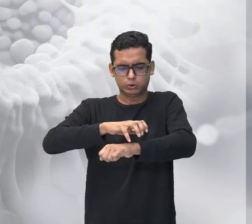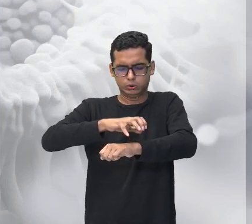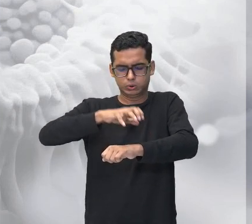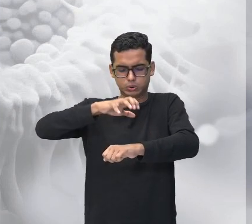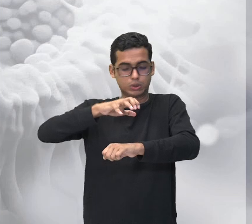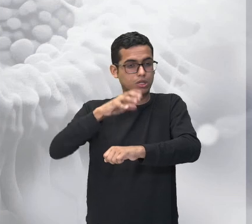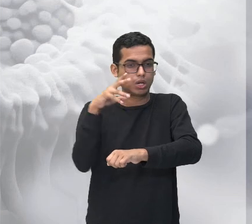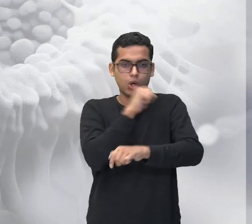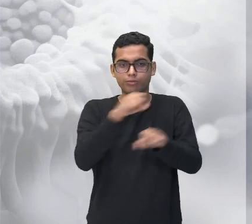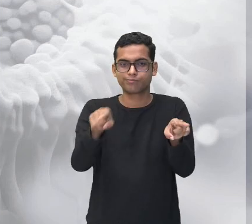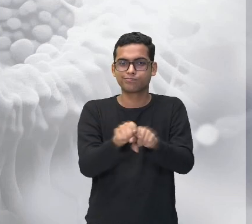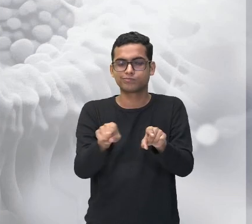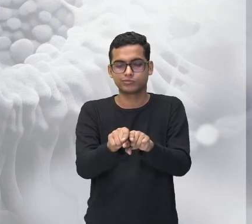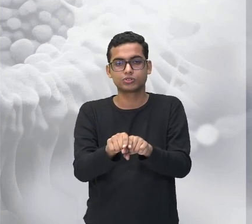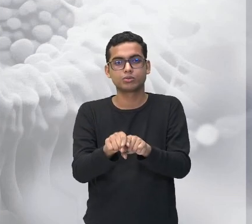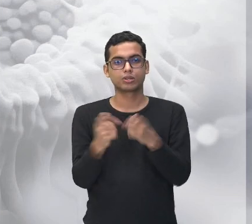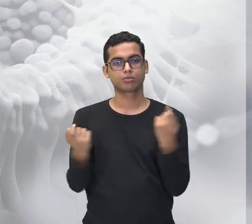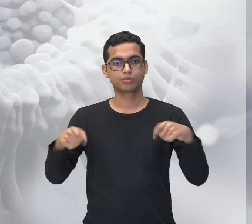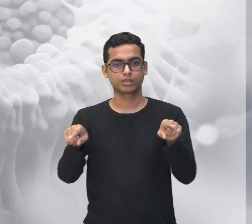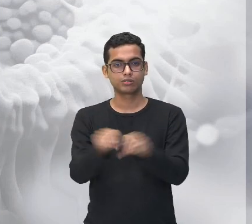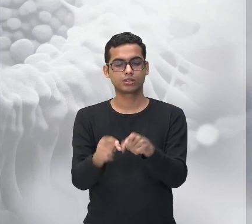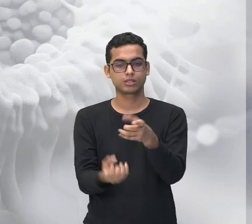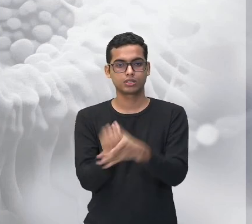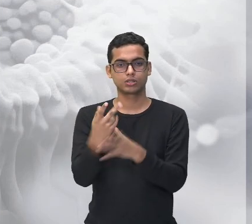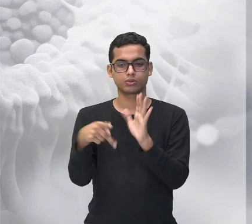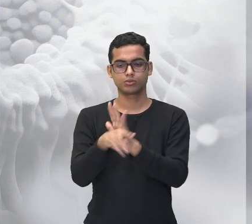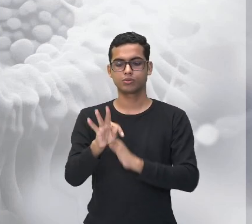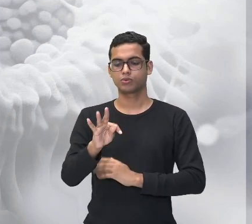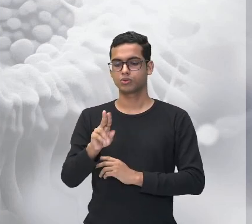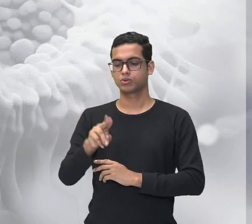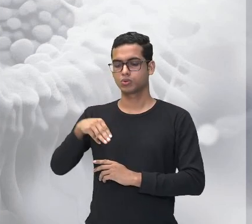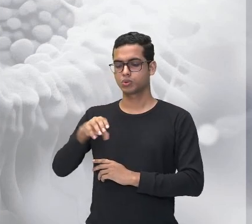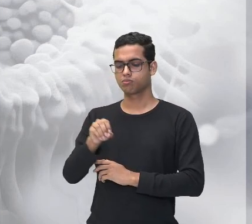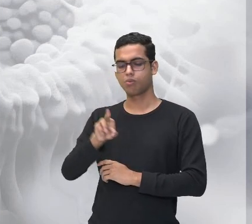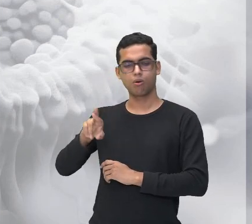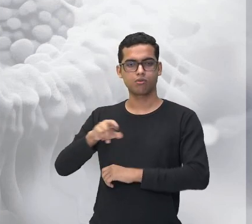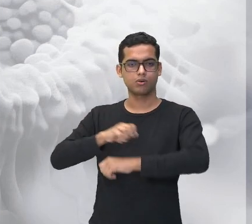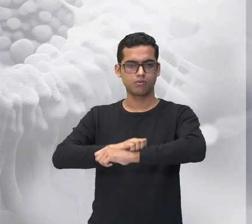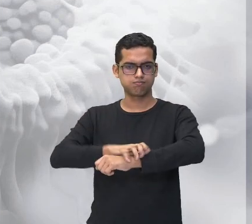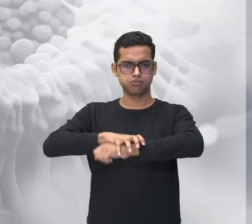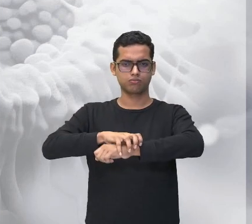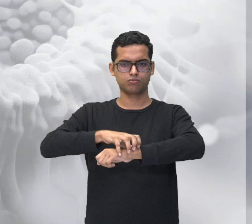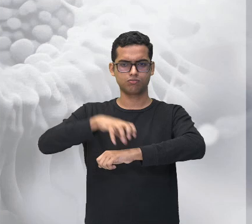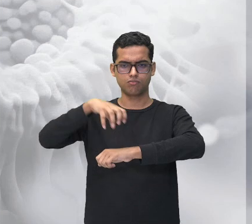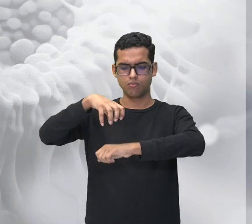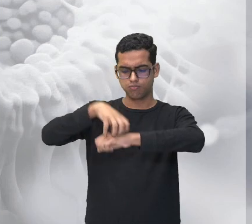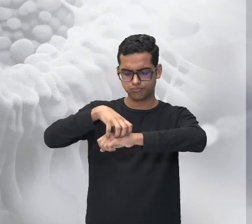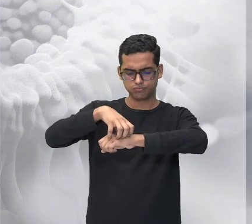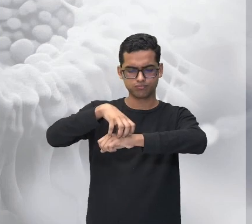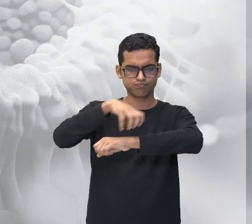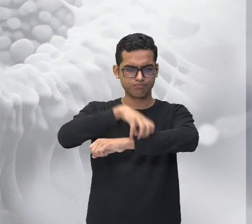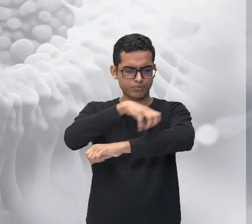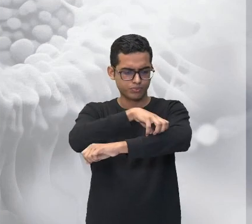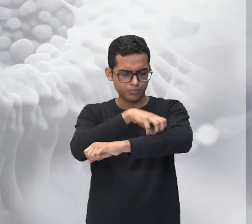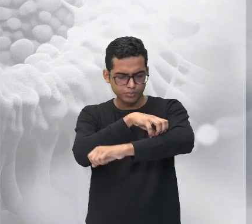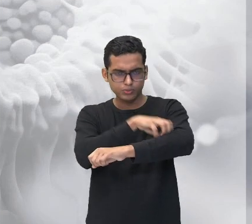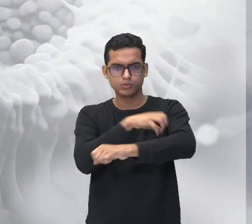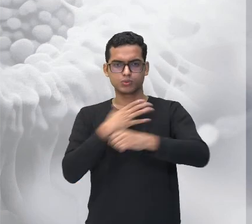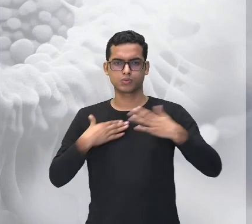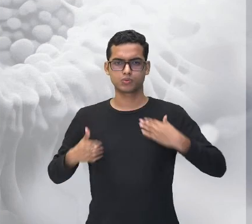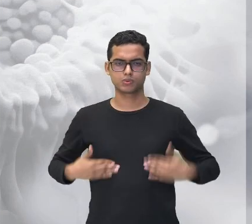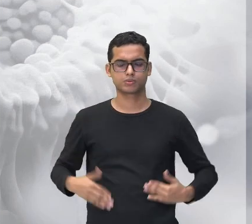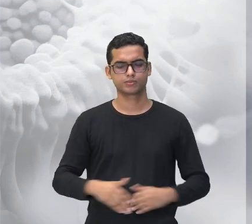de tumores. Então, olha só interessante essa relação do sedentarismo com o surgimento de câncer